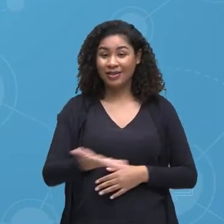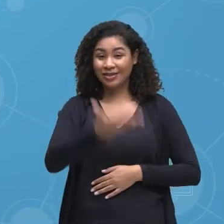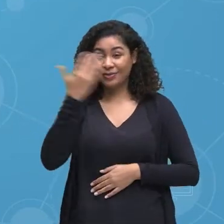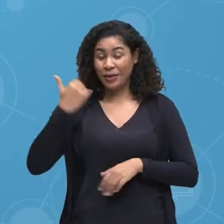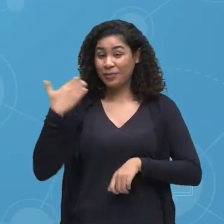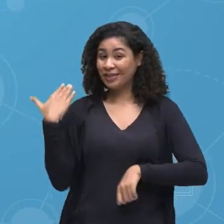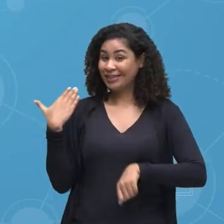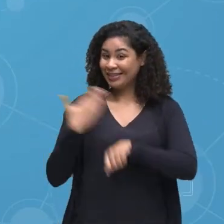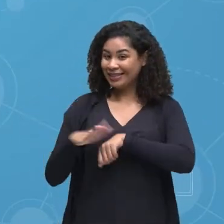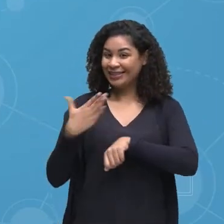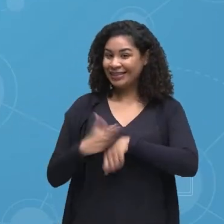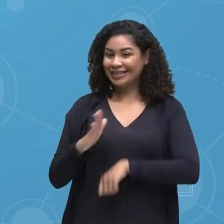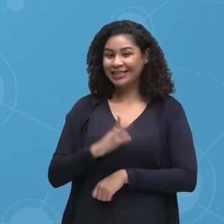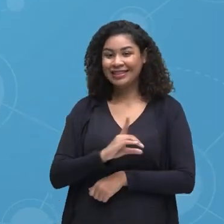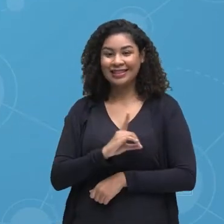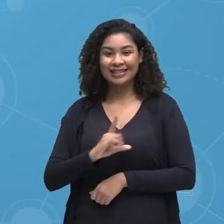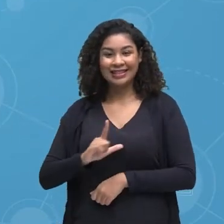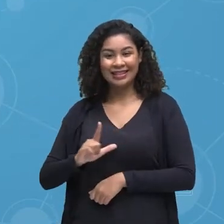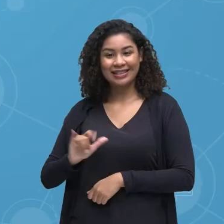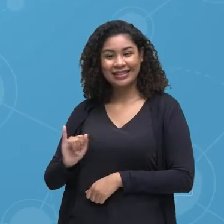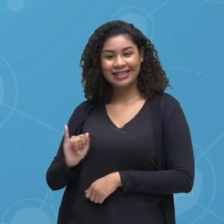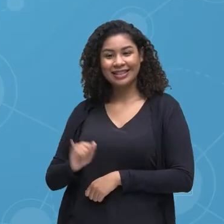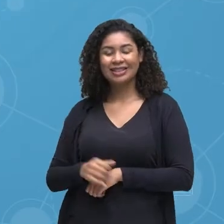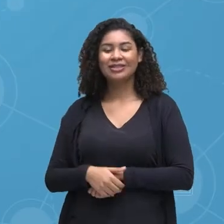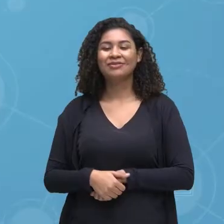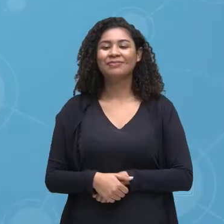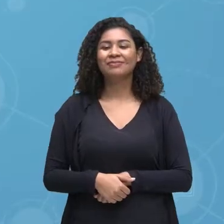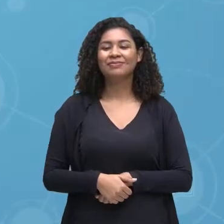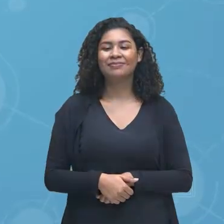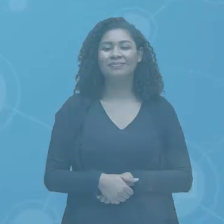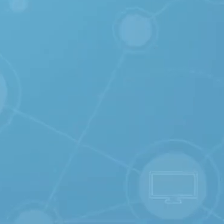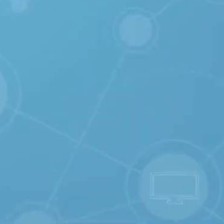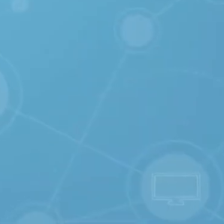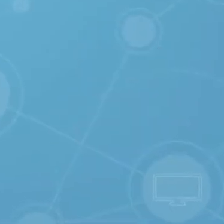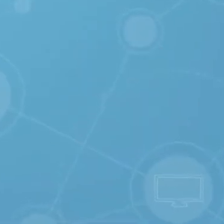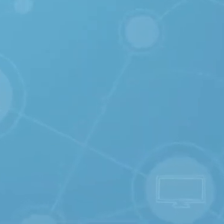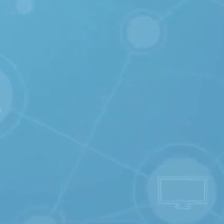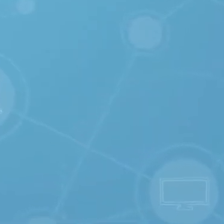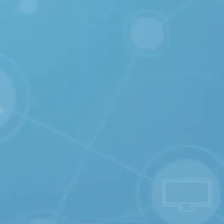esse conhecimento na nossa dinâmica local interativa.